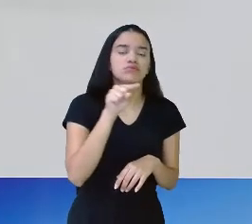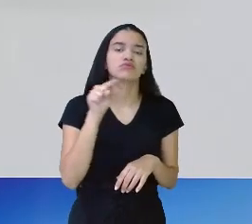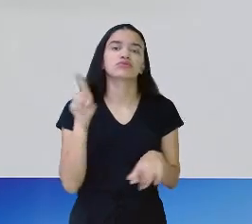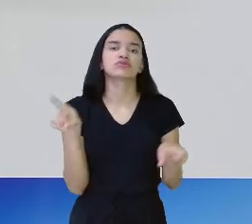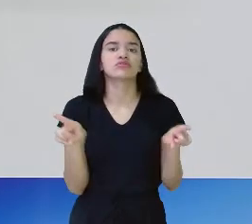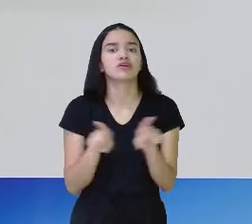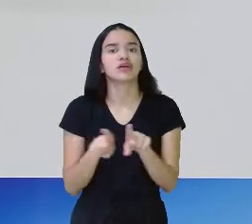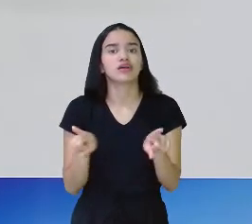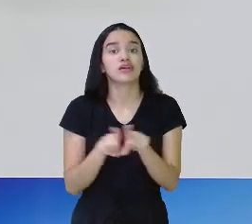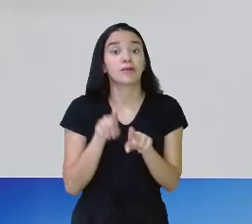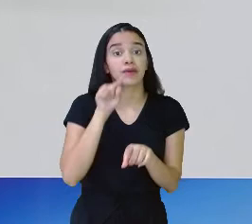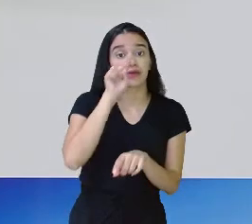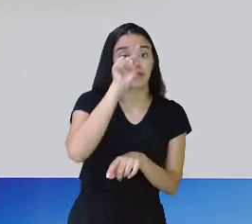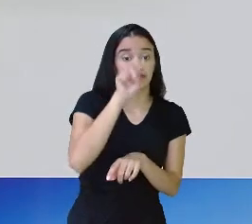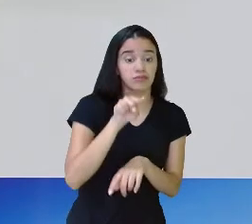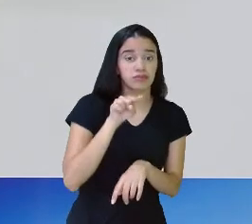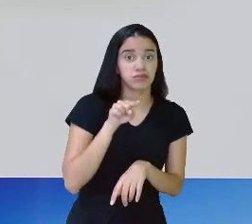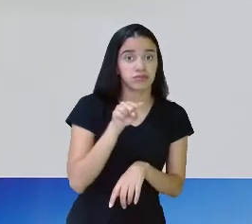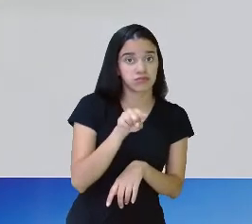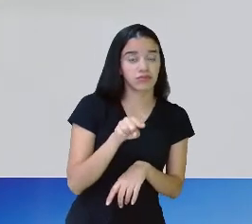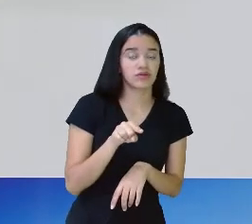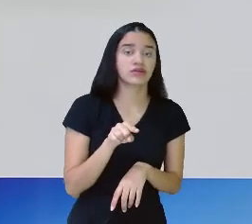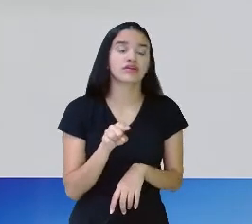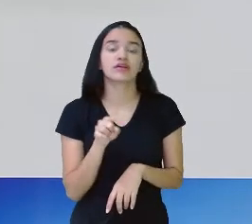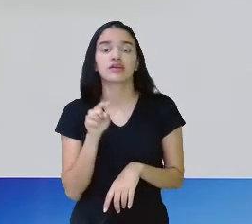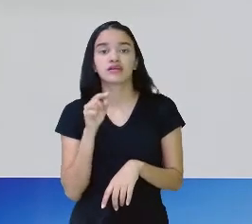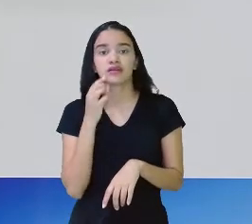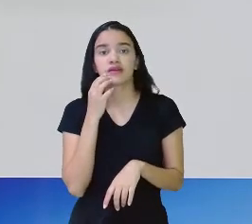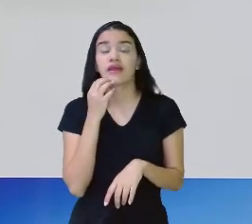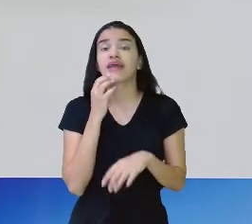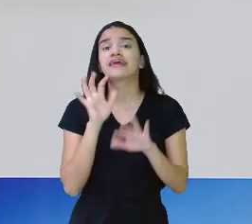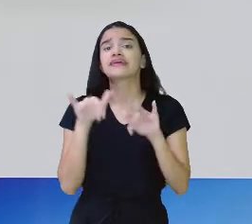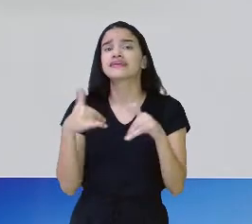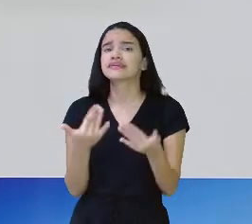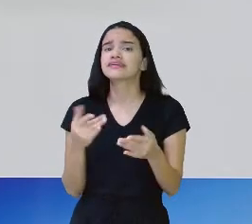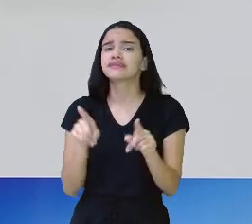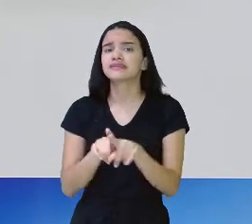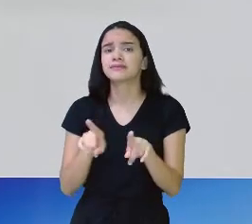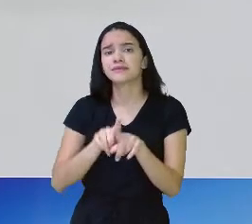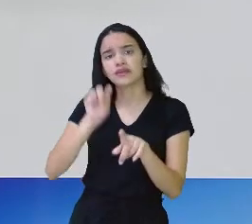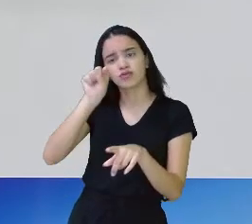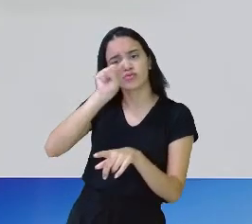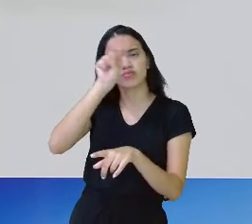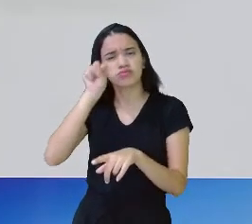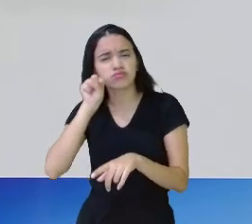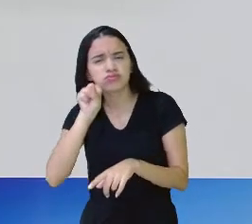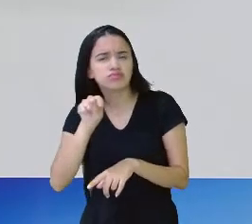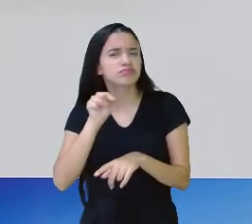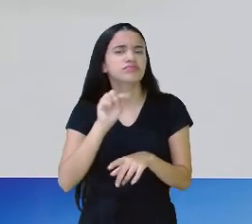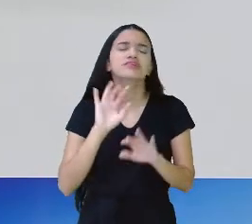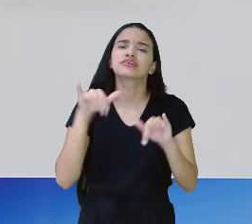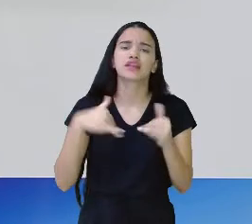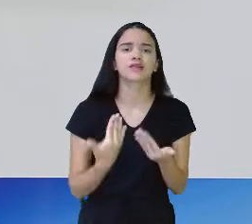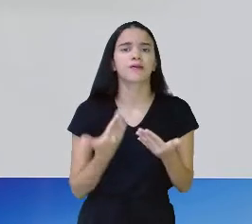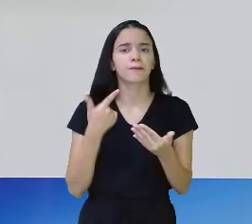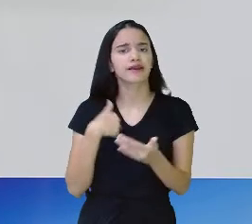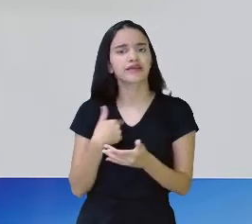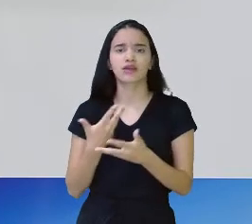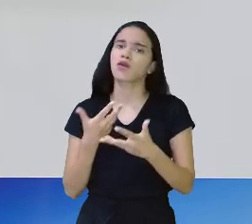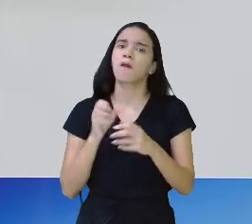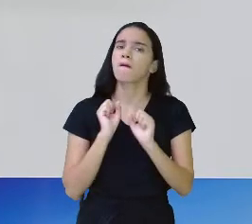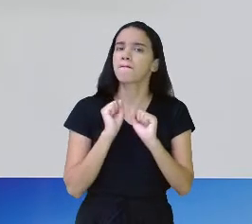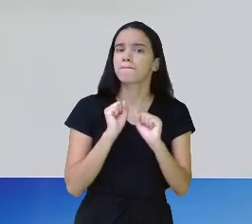de exclamação, a gente encontra, numa certa parte, ponto de interrogação. Então, para que eu